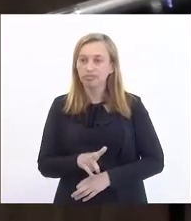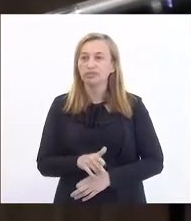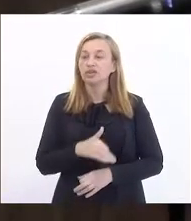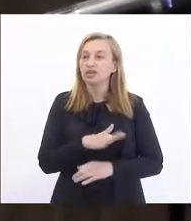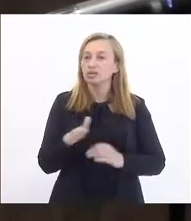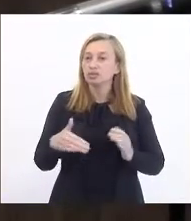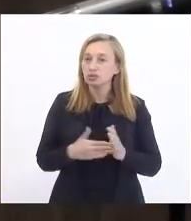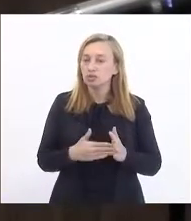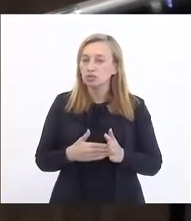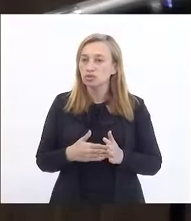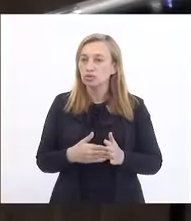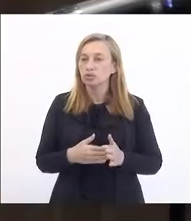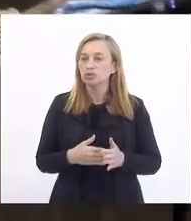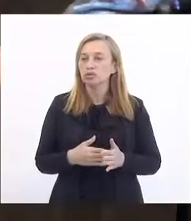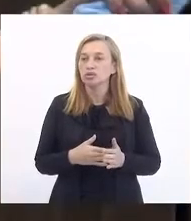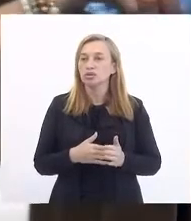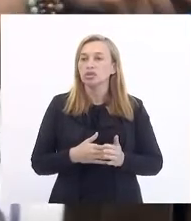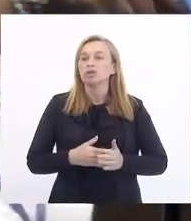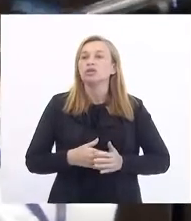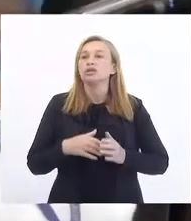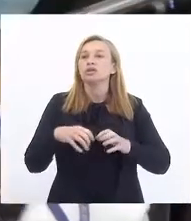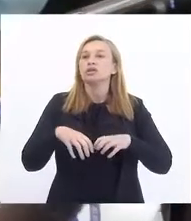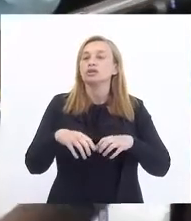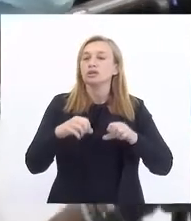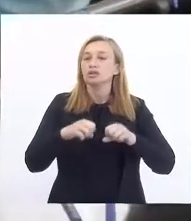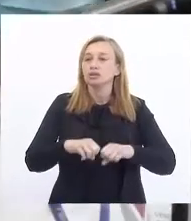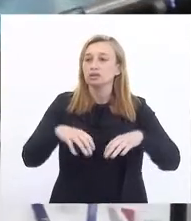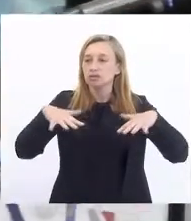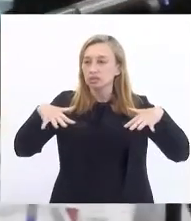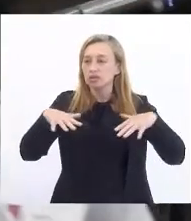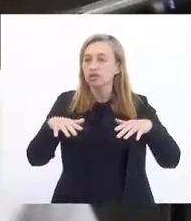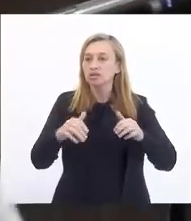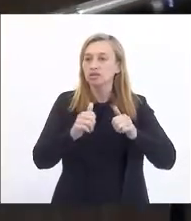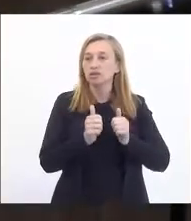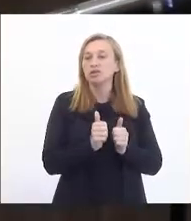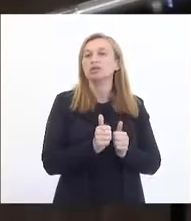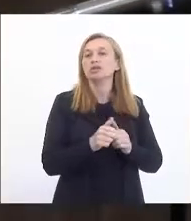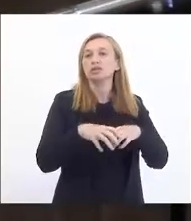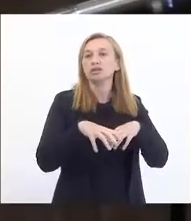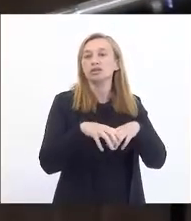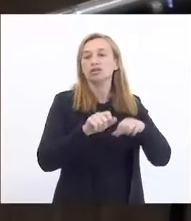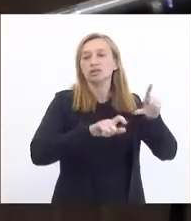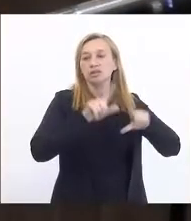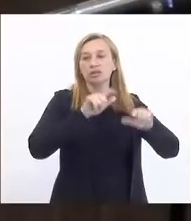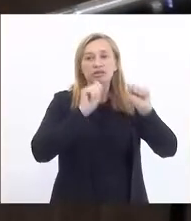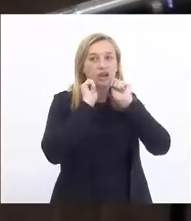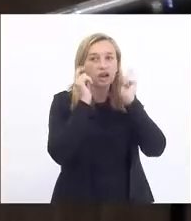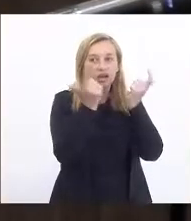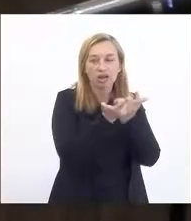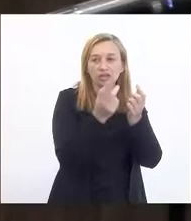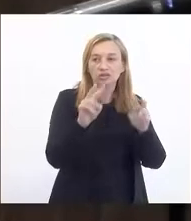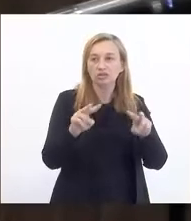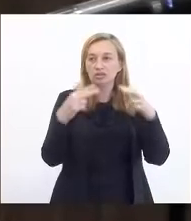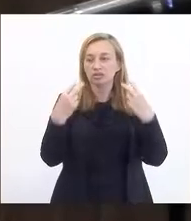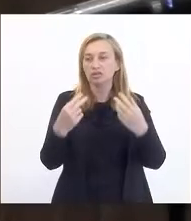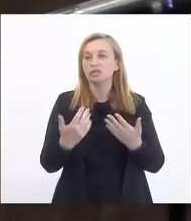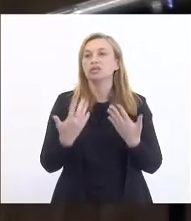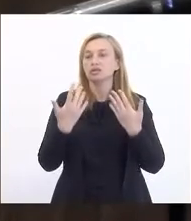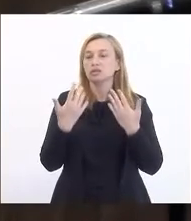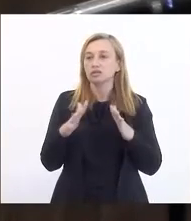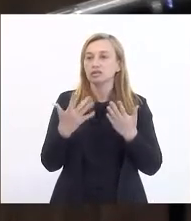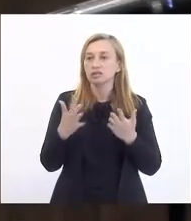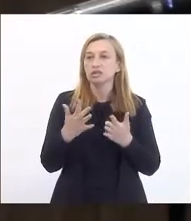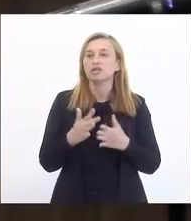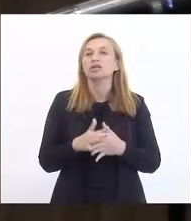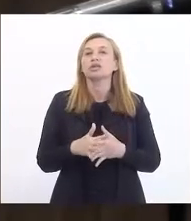a todas e todos que estão em plenário aqueles que nos assistem pela TV Alerj o nosso primeiro cumprimento vai